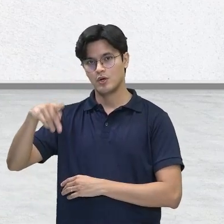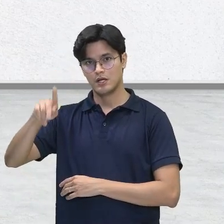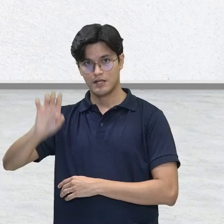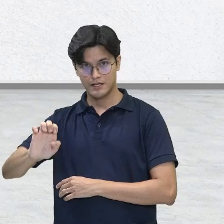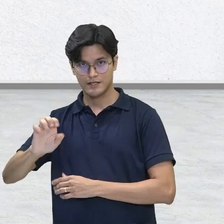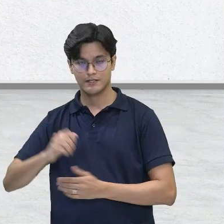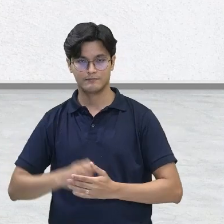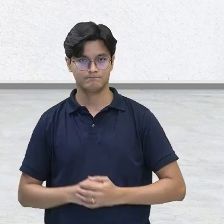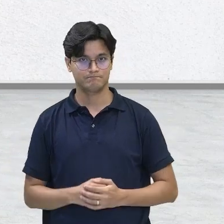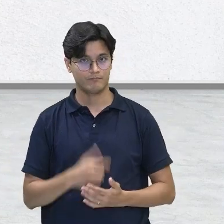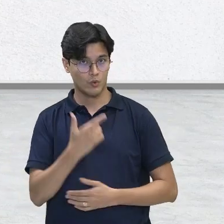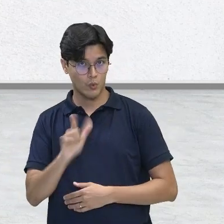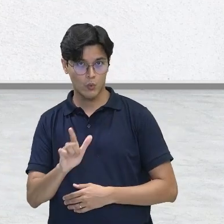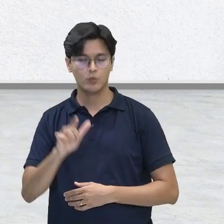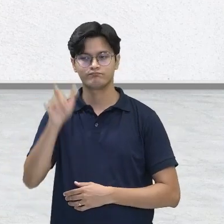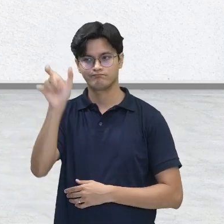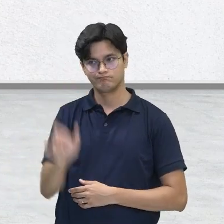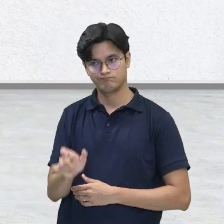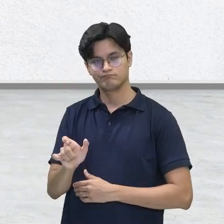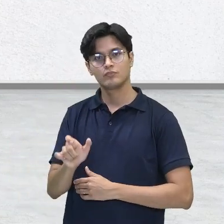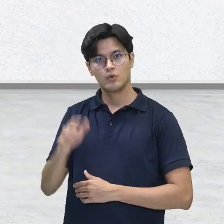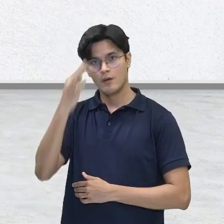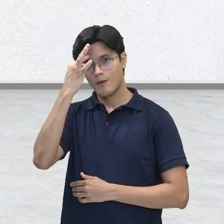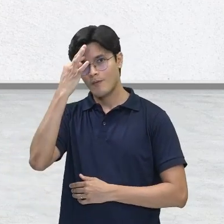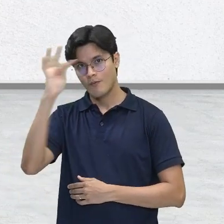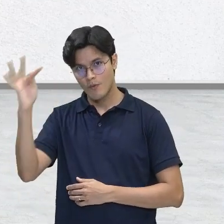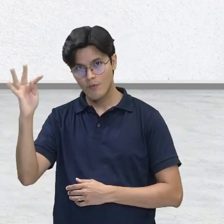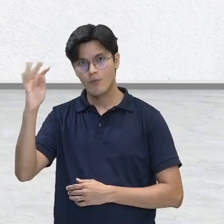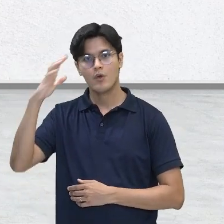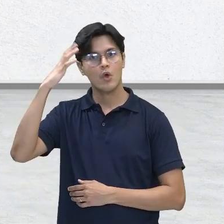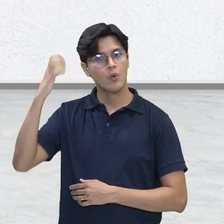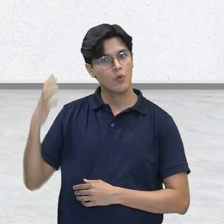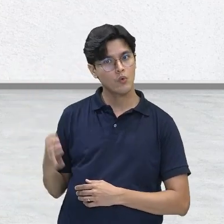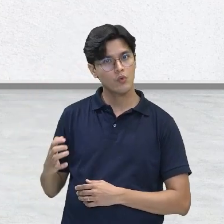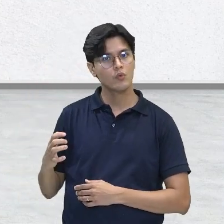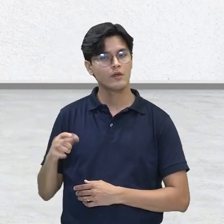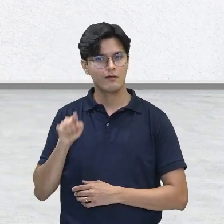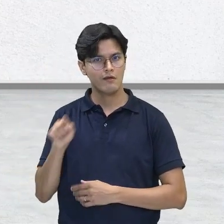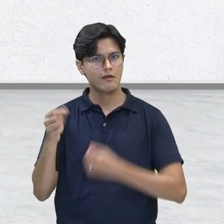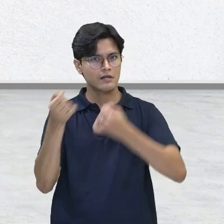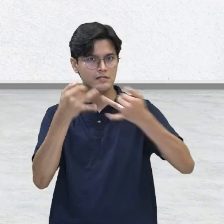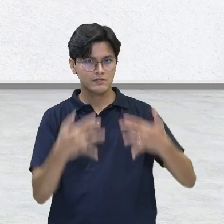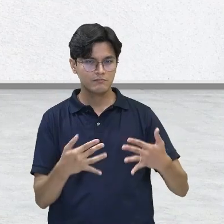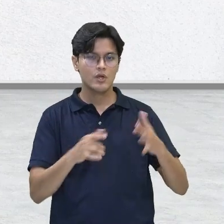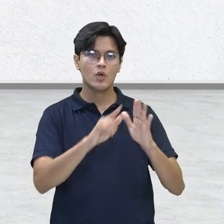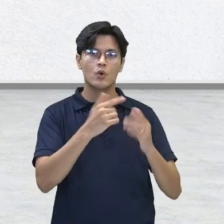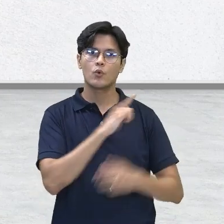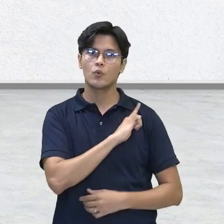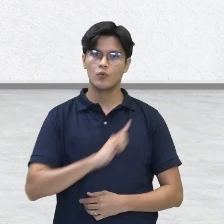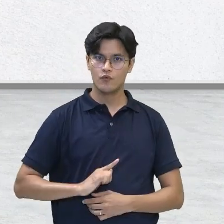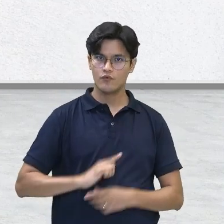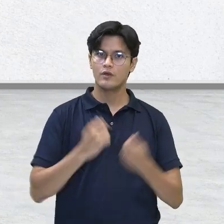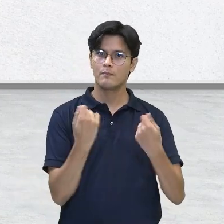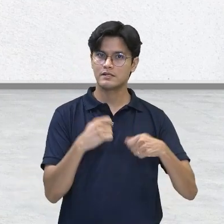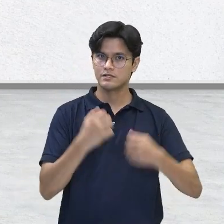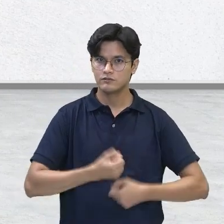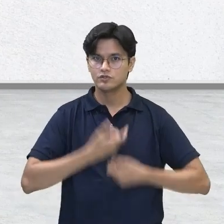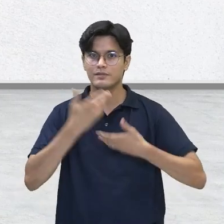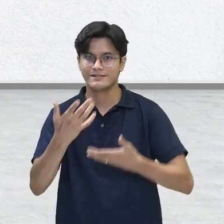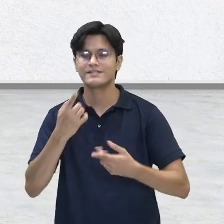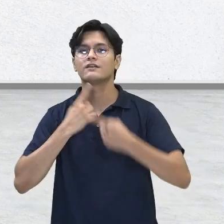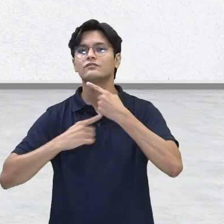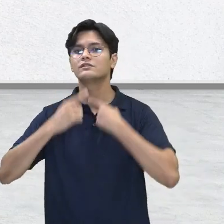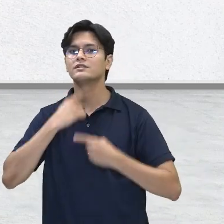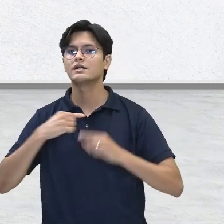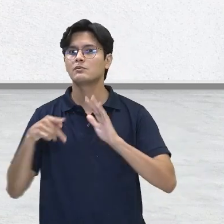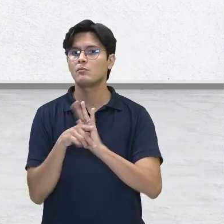o governo deve ser uma expressão da vontade geral e garantir a liberdade e a igualdade dos